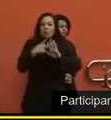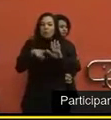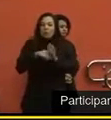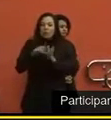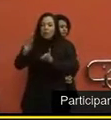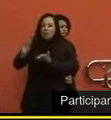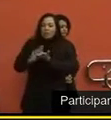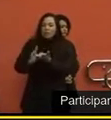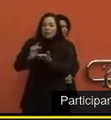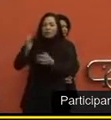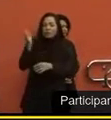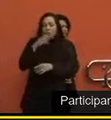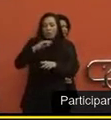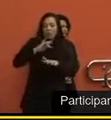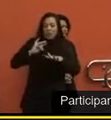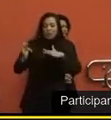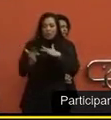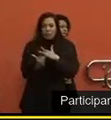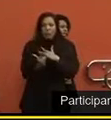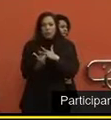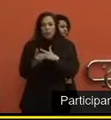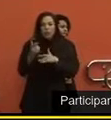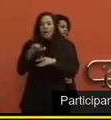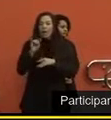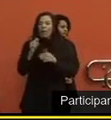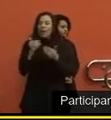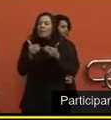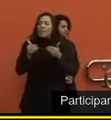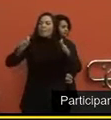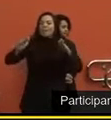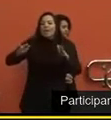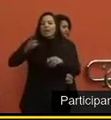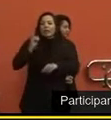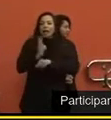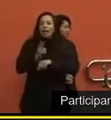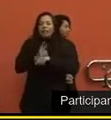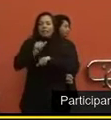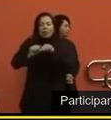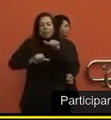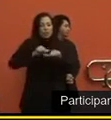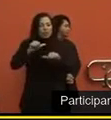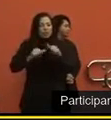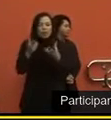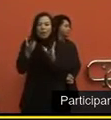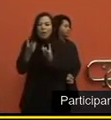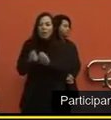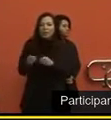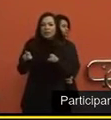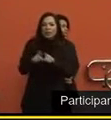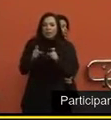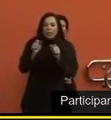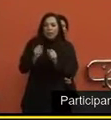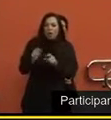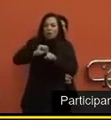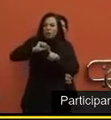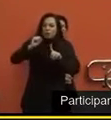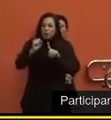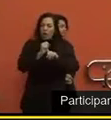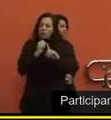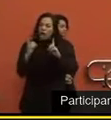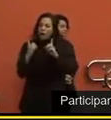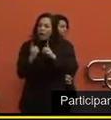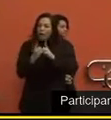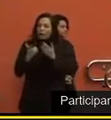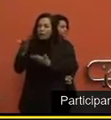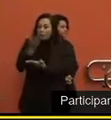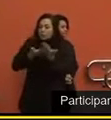investimentos em modernização tecnológica, que é aberta e antenada às transformações, permeável às demandas sociais,